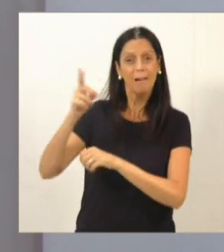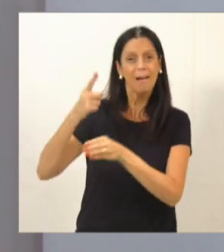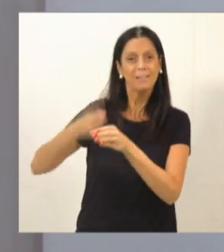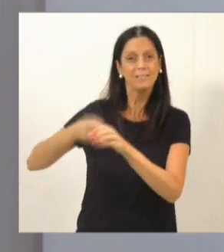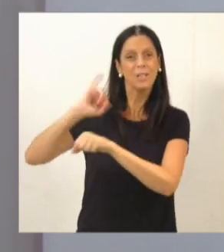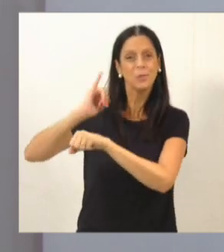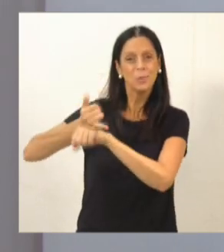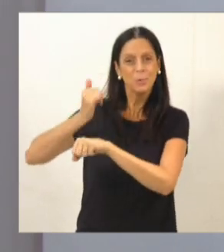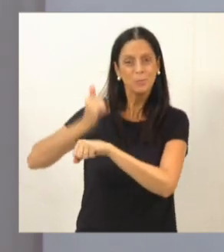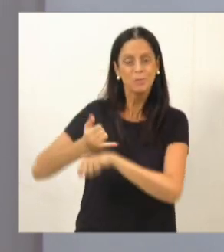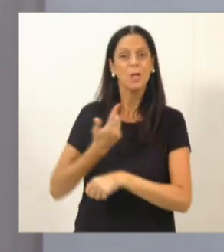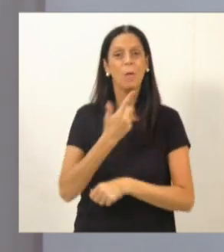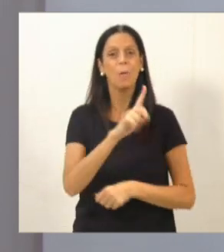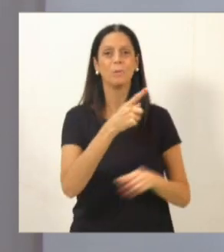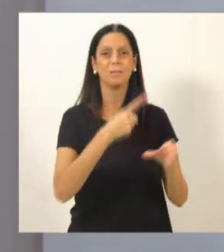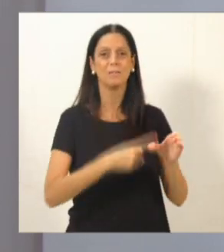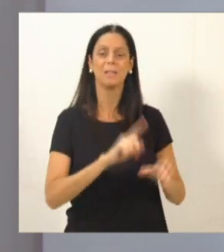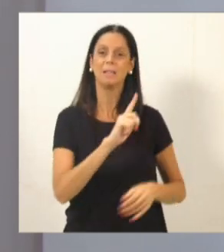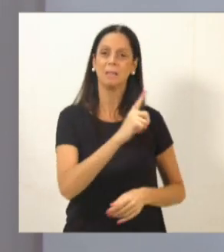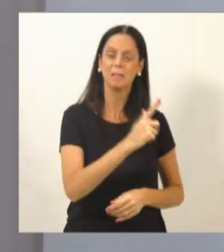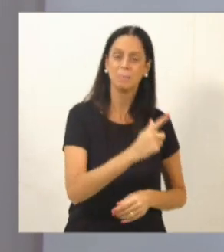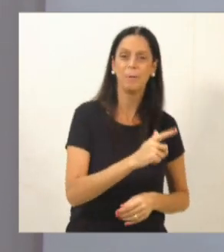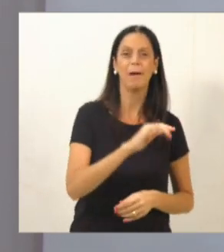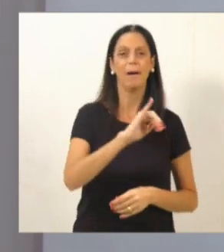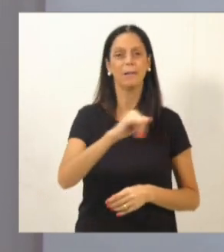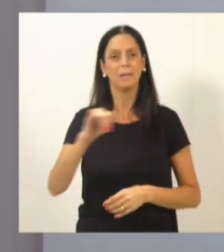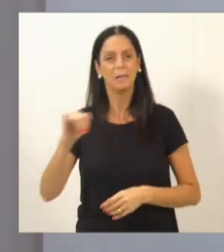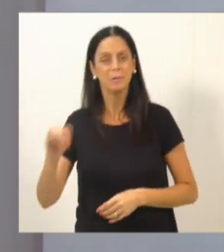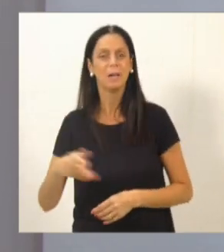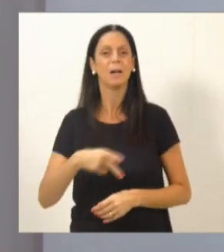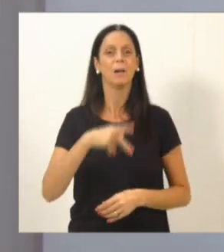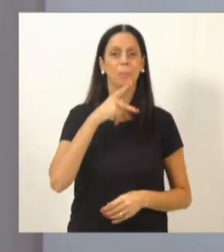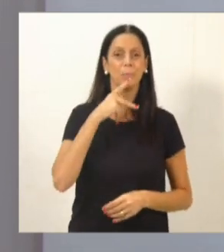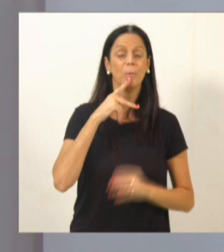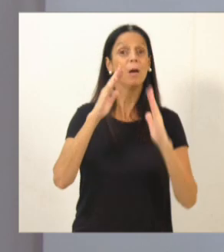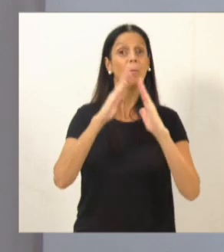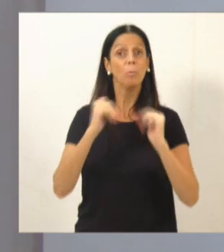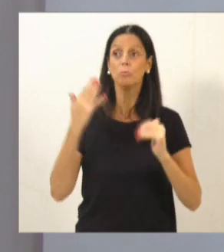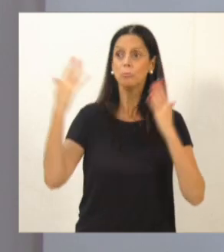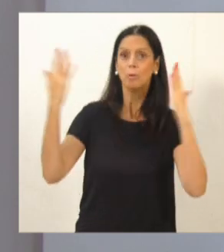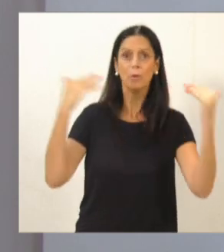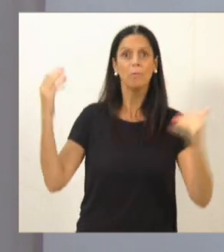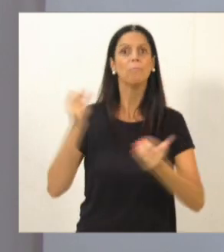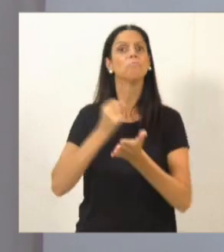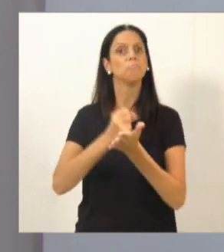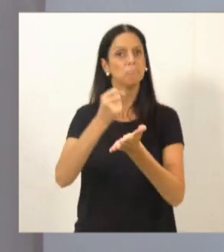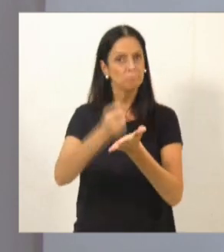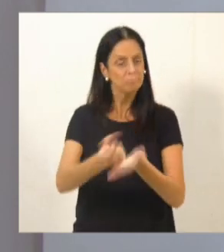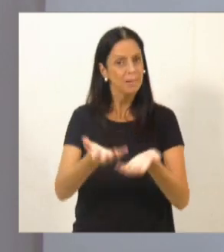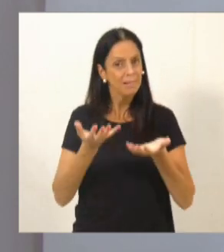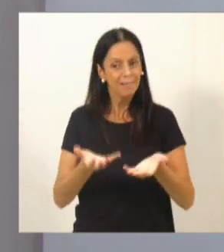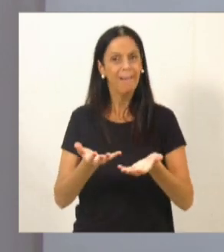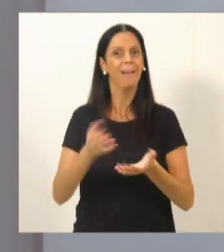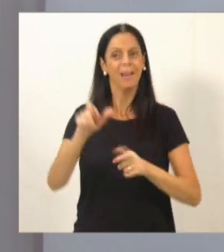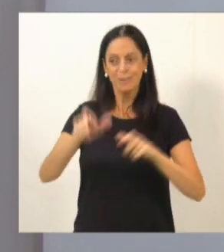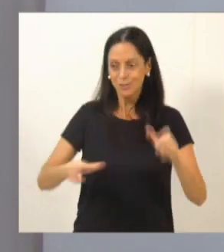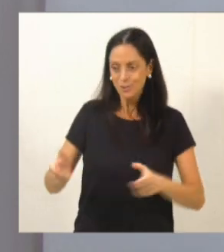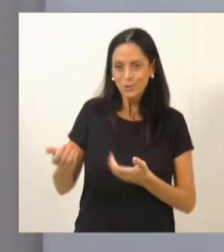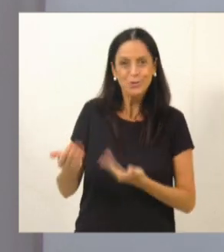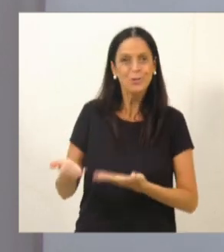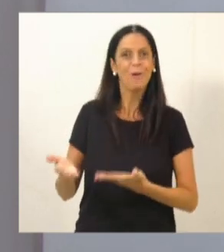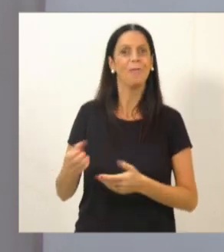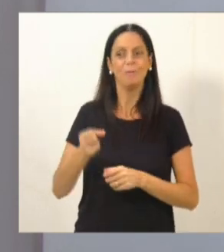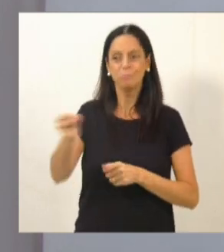de Gaspar, Indaial, Brusque, Pomerode, nos contratando e querendo jovens para a gente